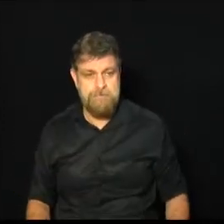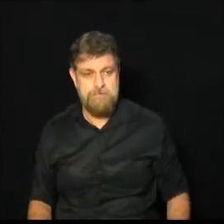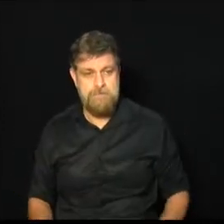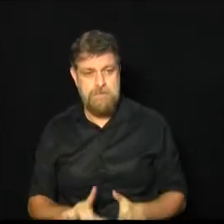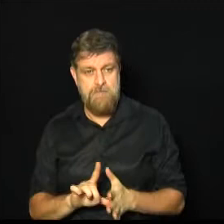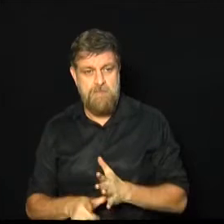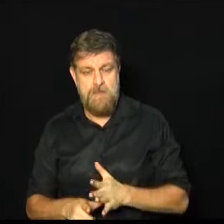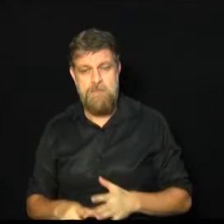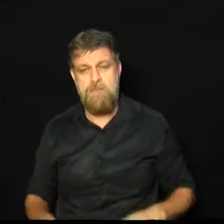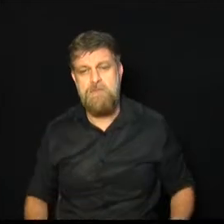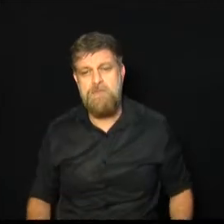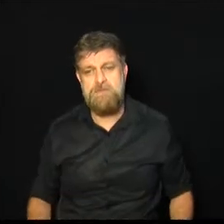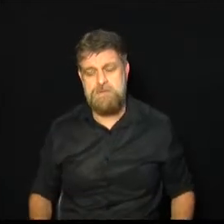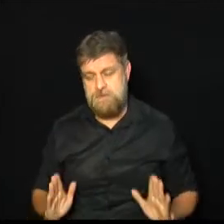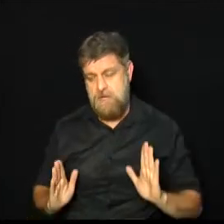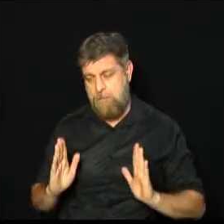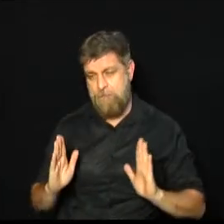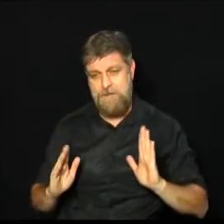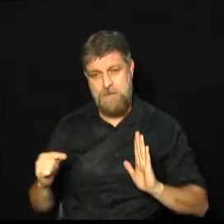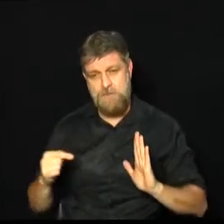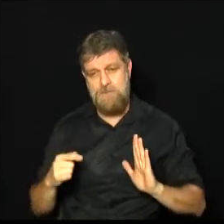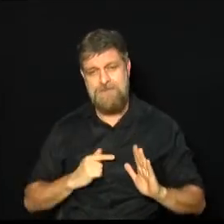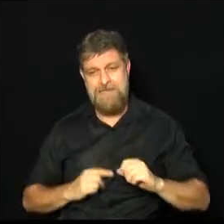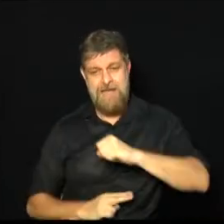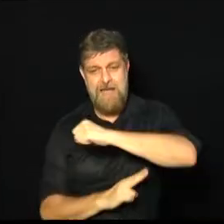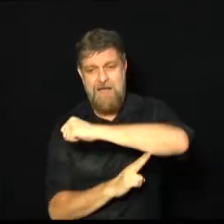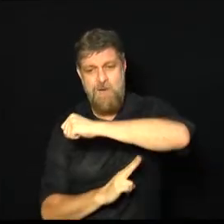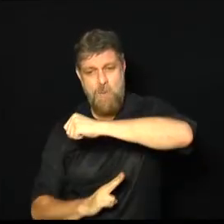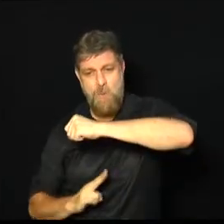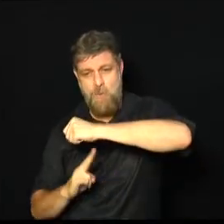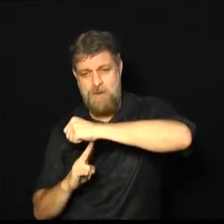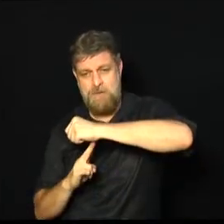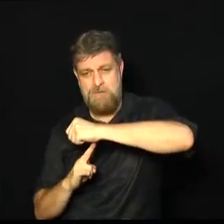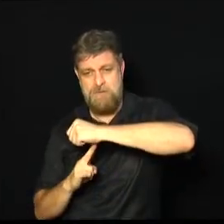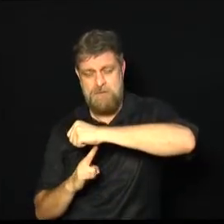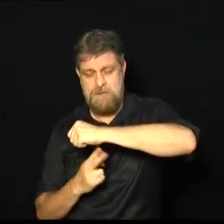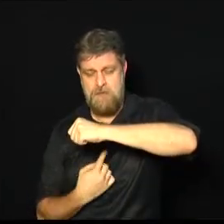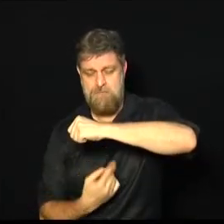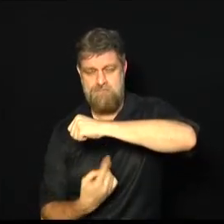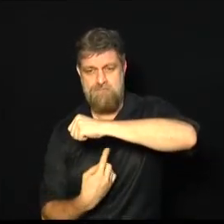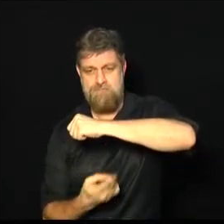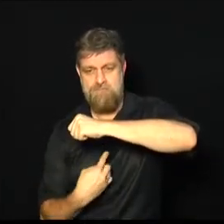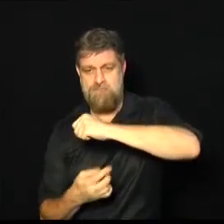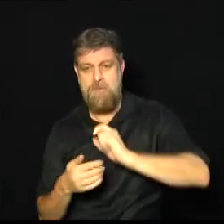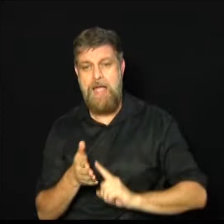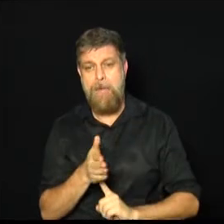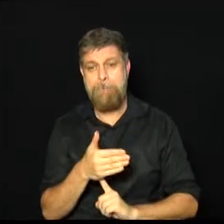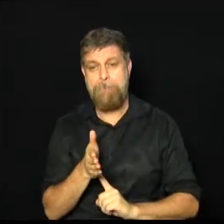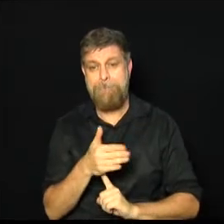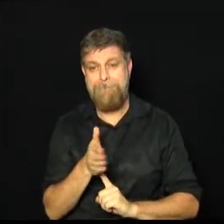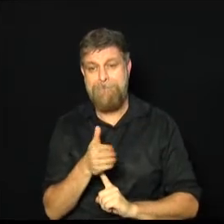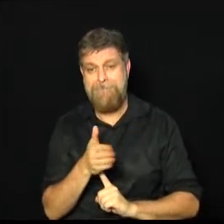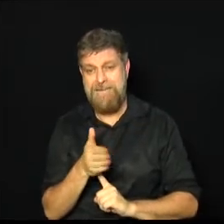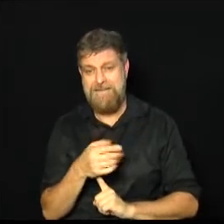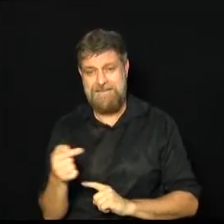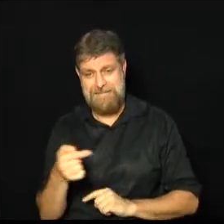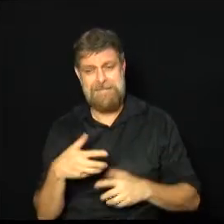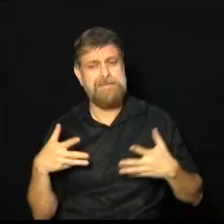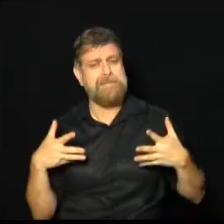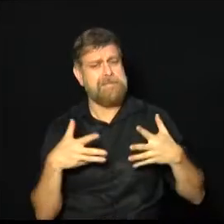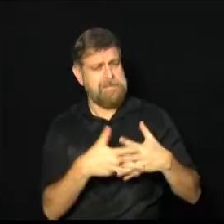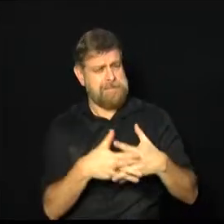ainda esse trecho tem o viaduto que é por cima da Via Bandeirantes. Essa é outra situação muito